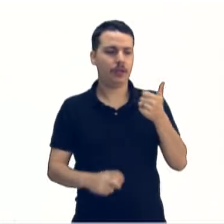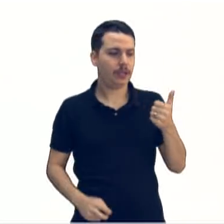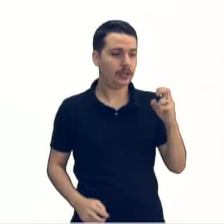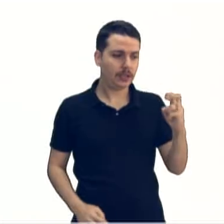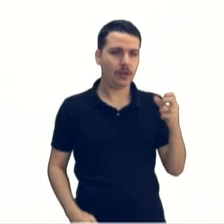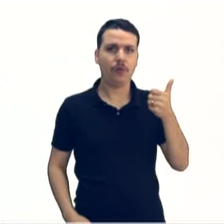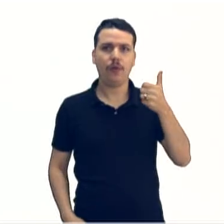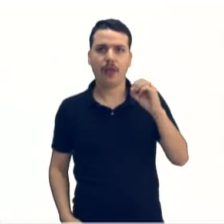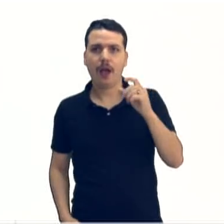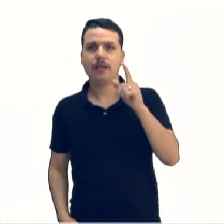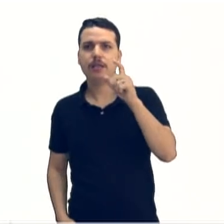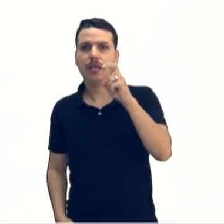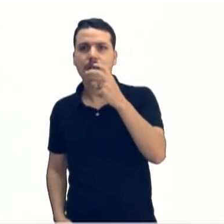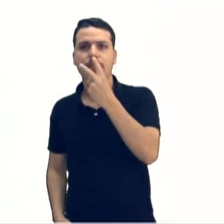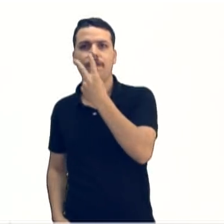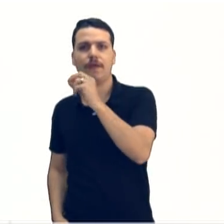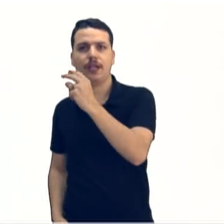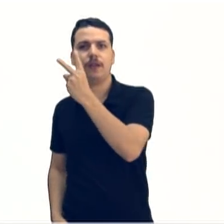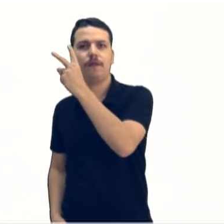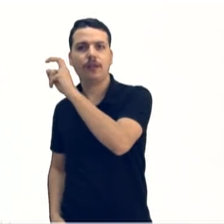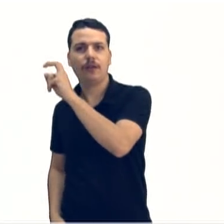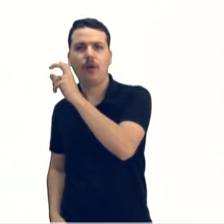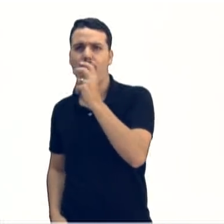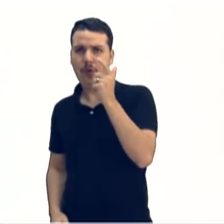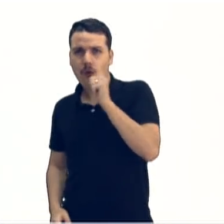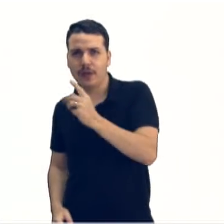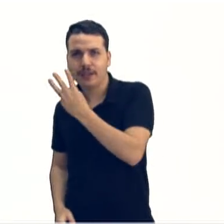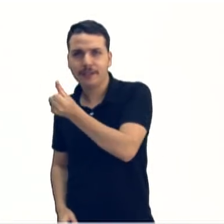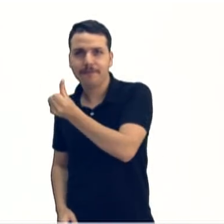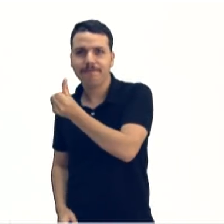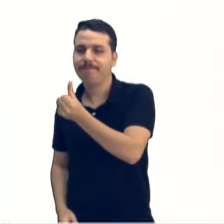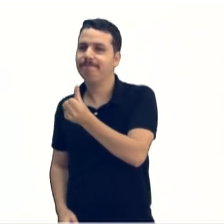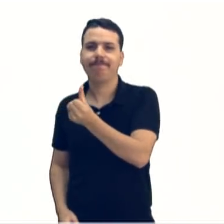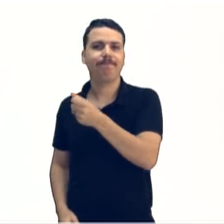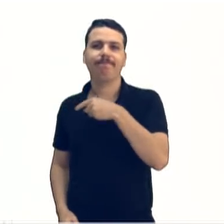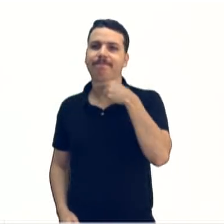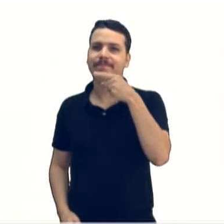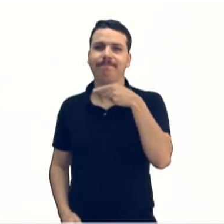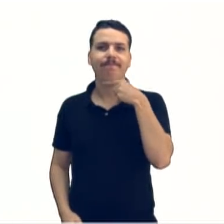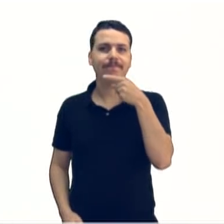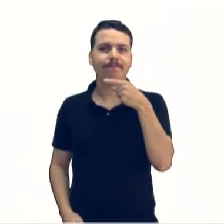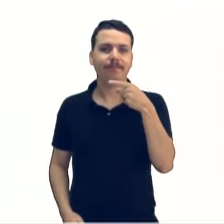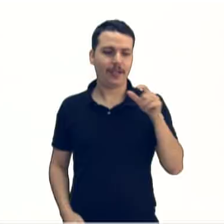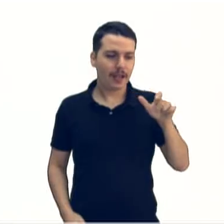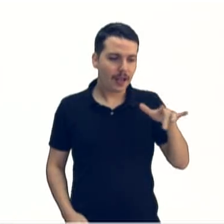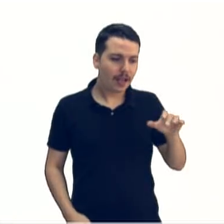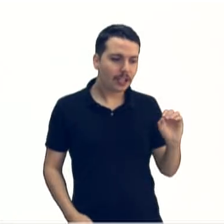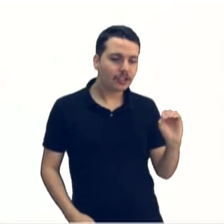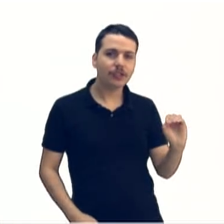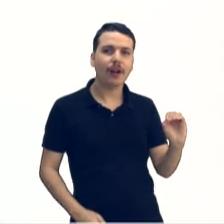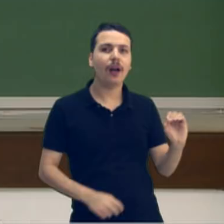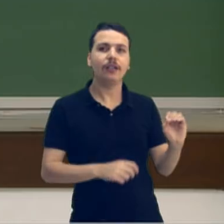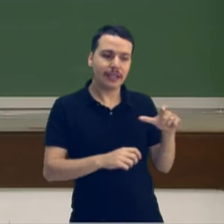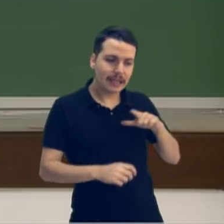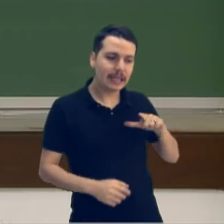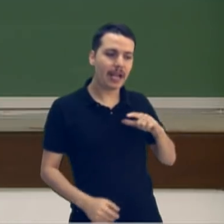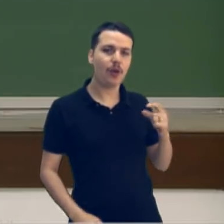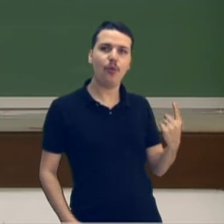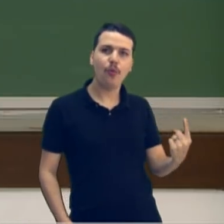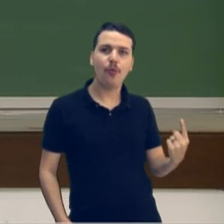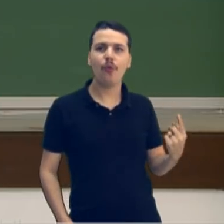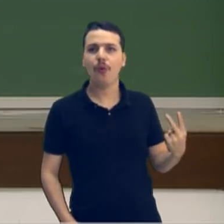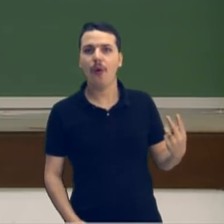20, 25, será que eu chego em 36? Não, né? Não deu certo. Teve resto aí. Se teve resto,